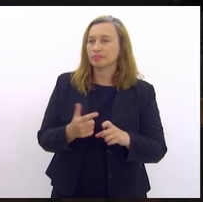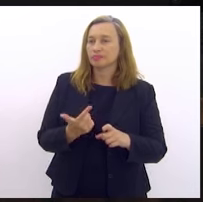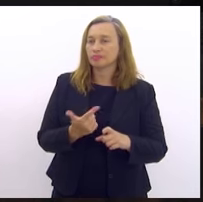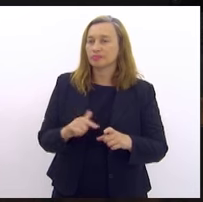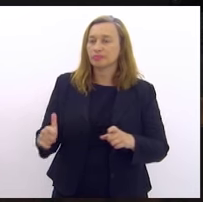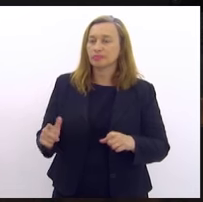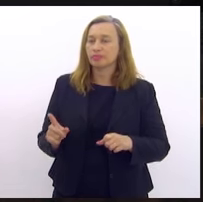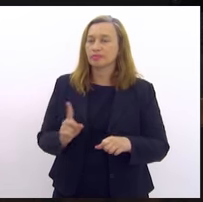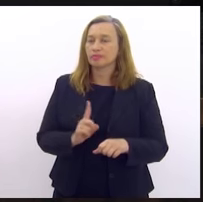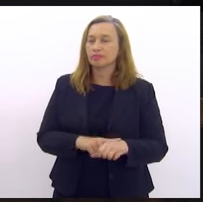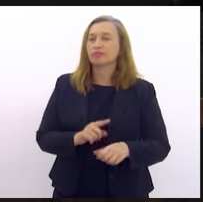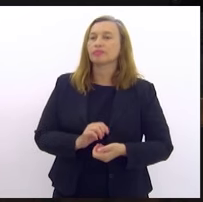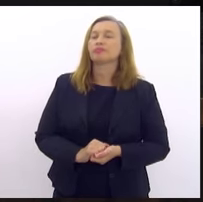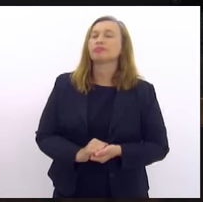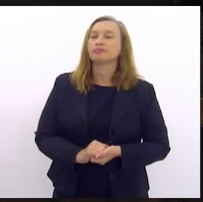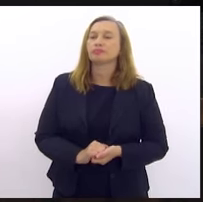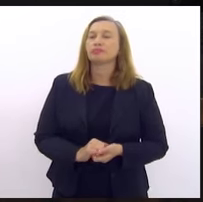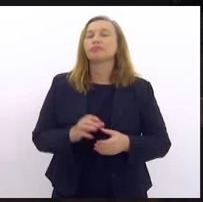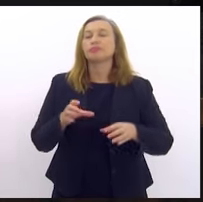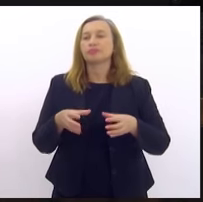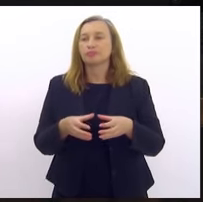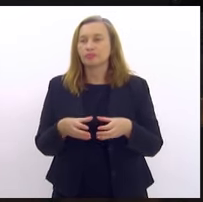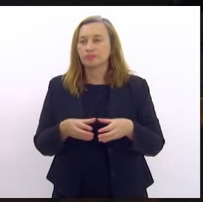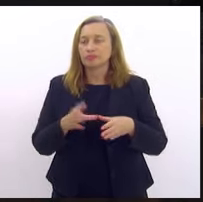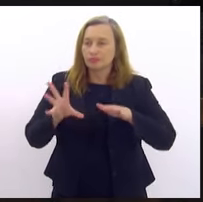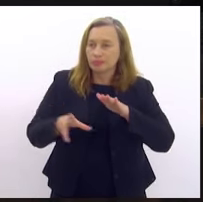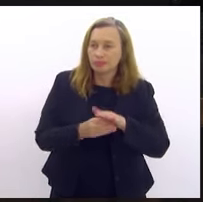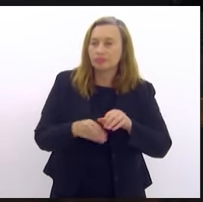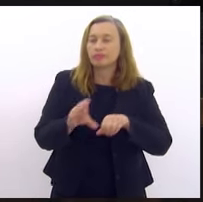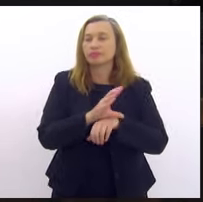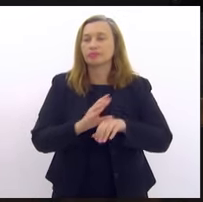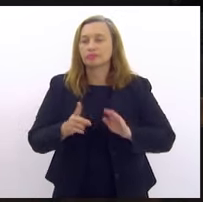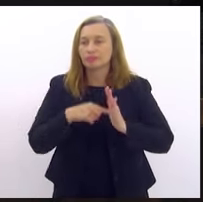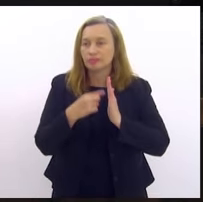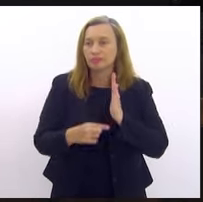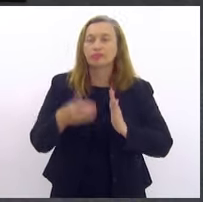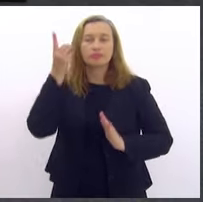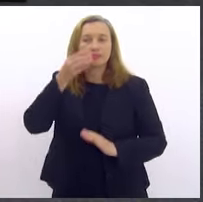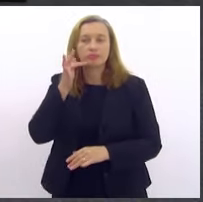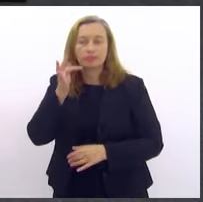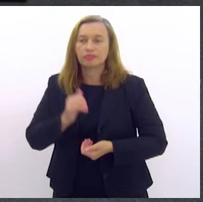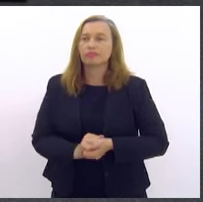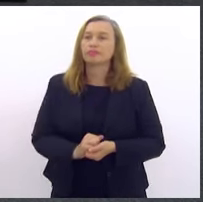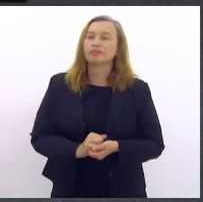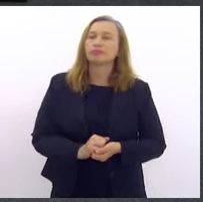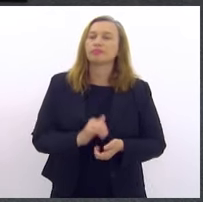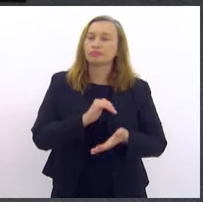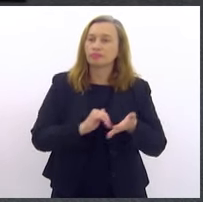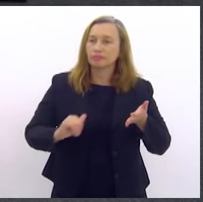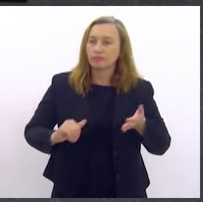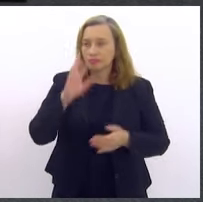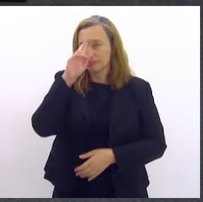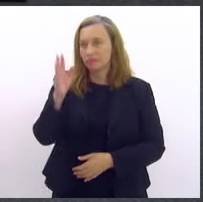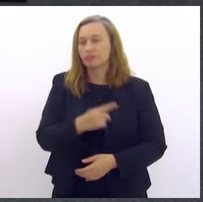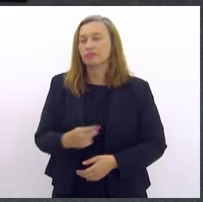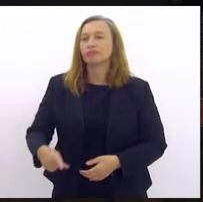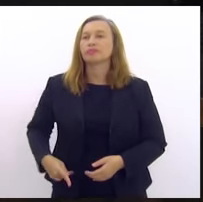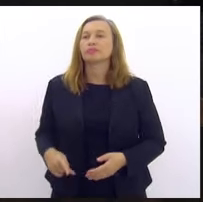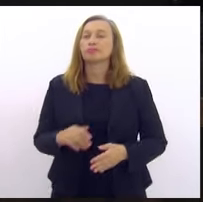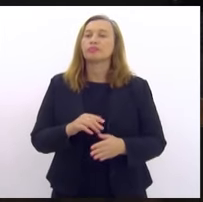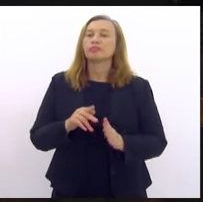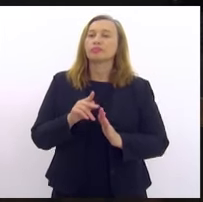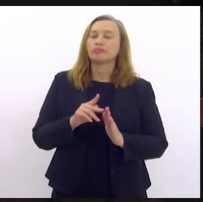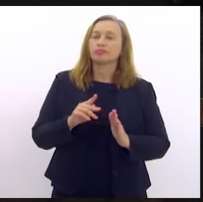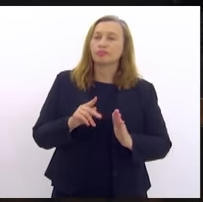indeterminado. Pendendo de parecer da Comissão de Emendas Constitucionais e Vetos, deputado Jorge Felipe Neto. Pela derrubada, presidente. Veto